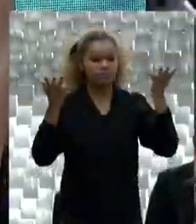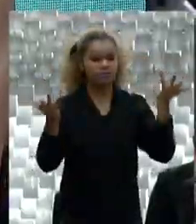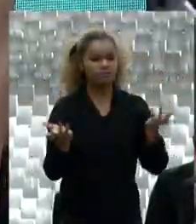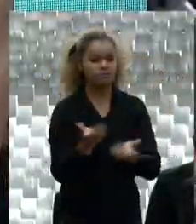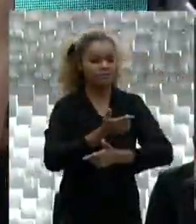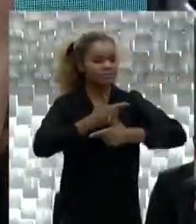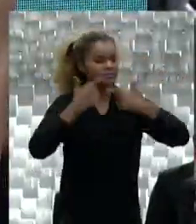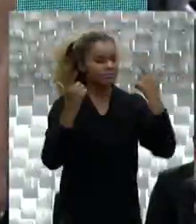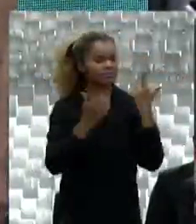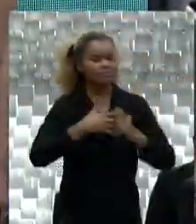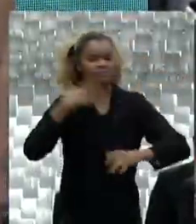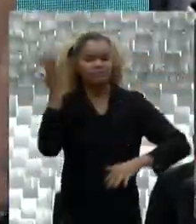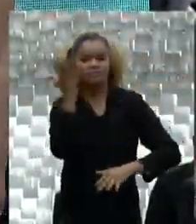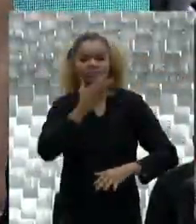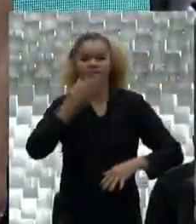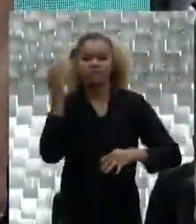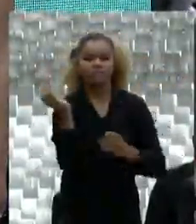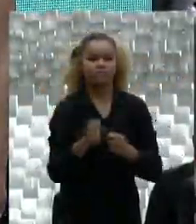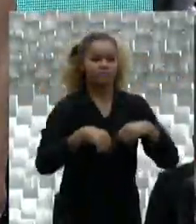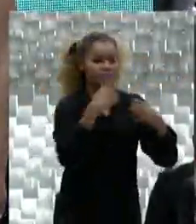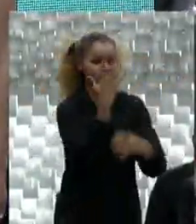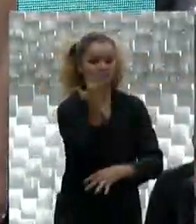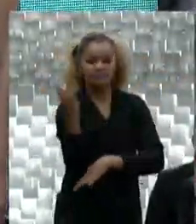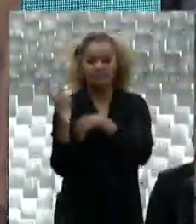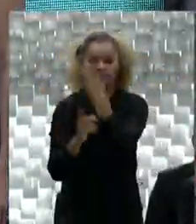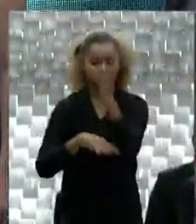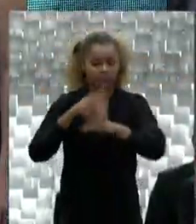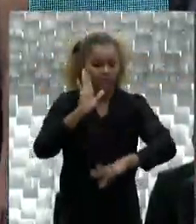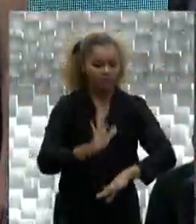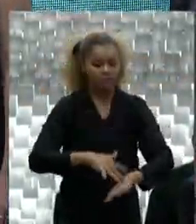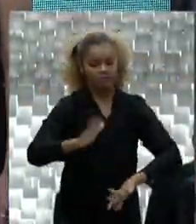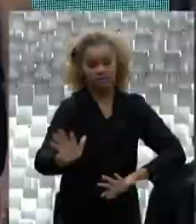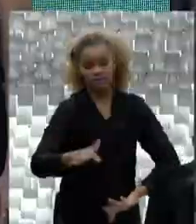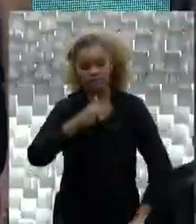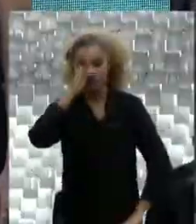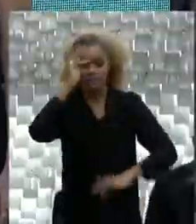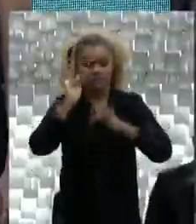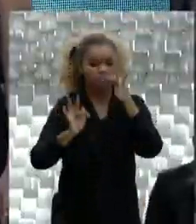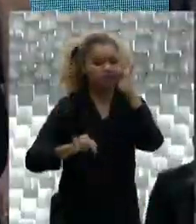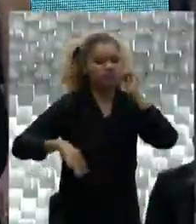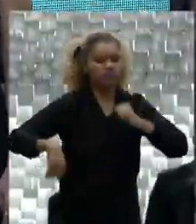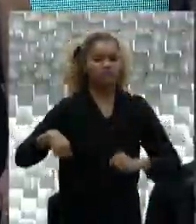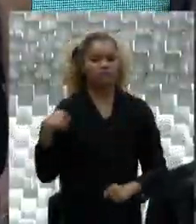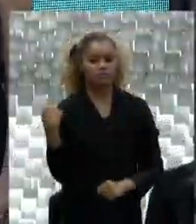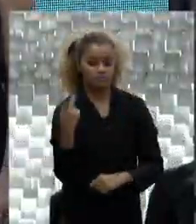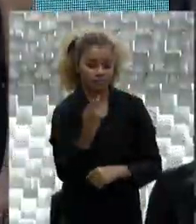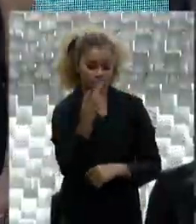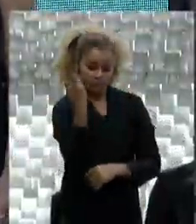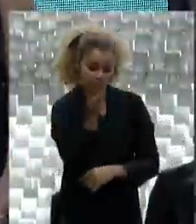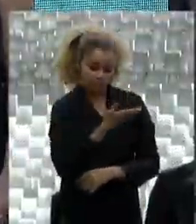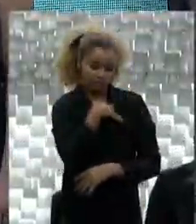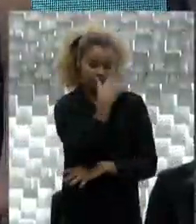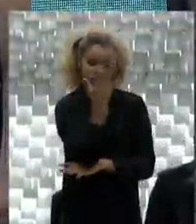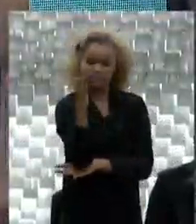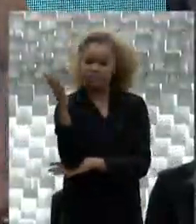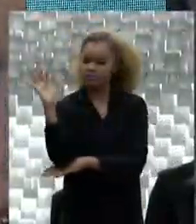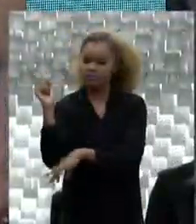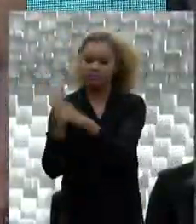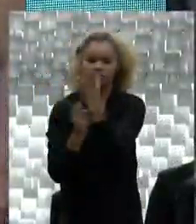garrida. Teus risonhos lindos campos têm mais flores,